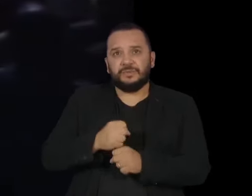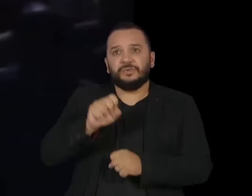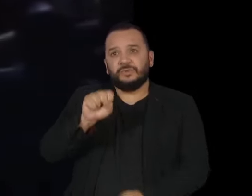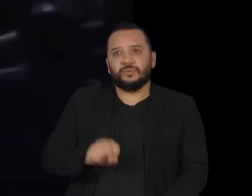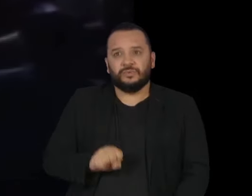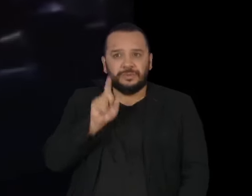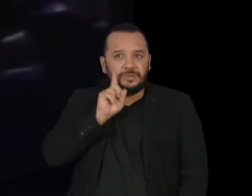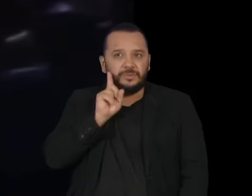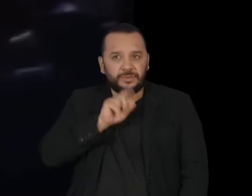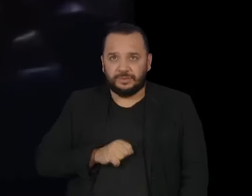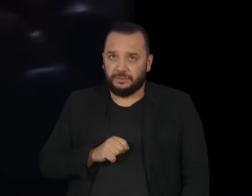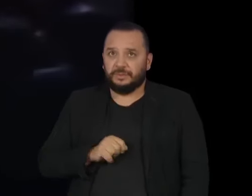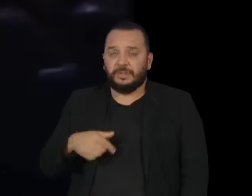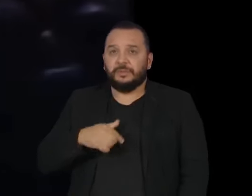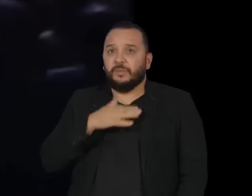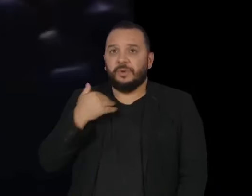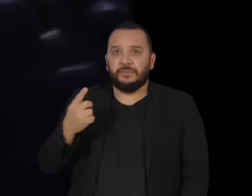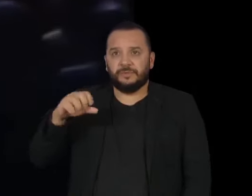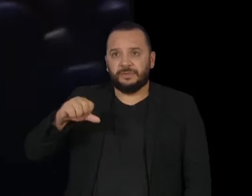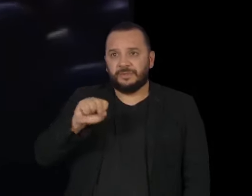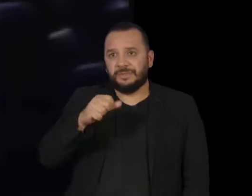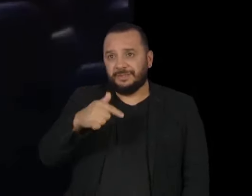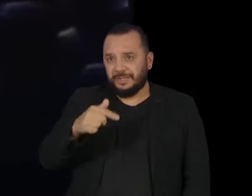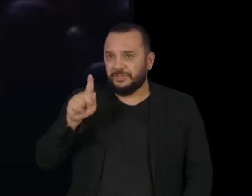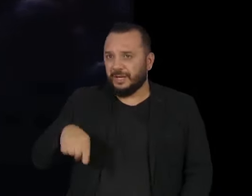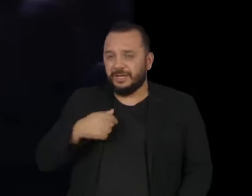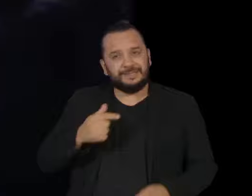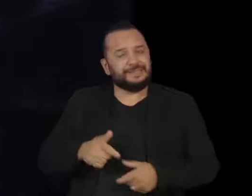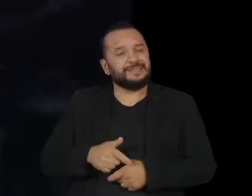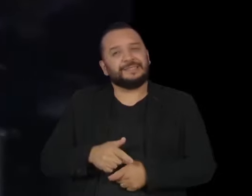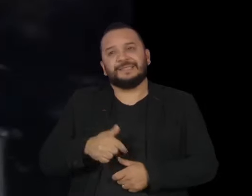em 87, é considerado um dos 100 maiores